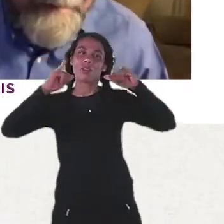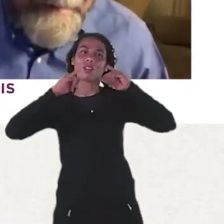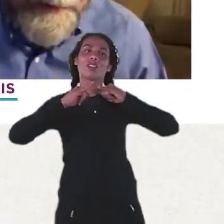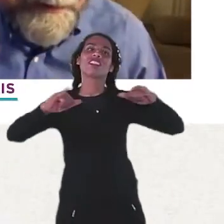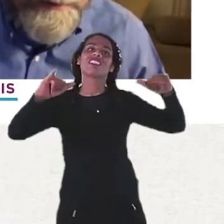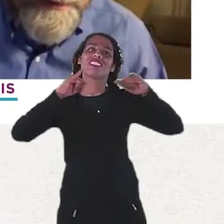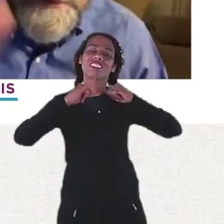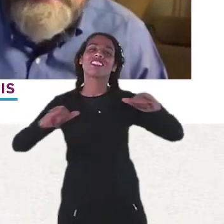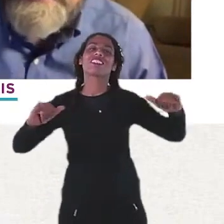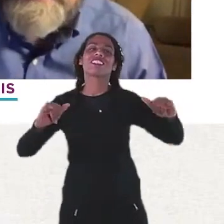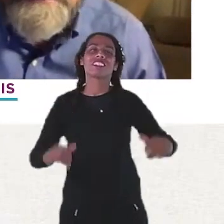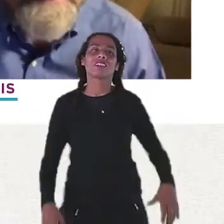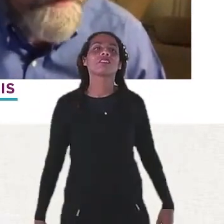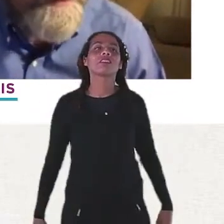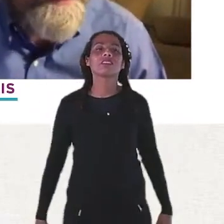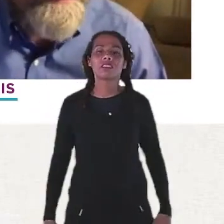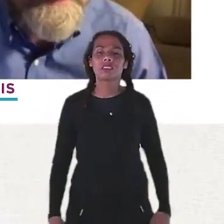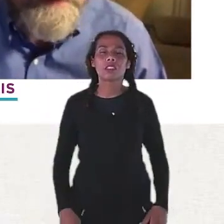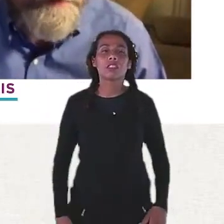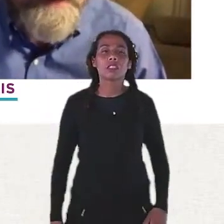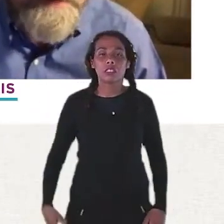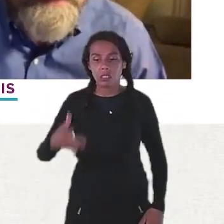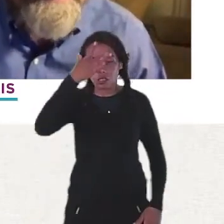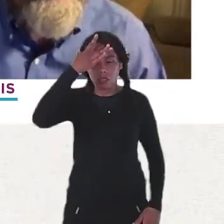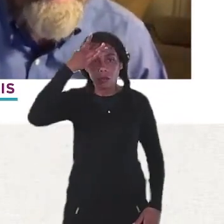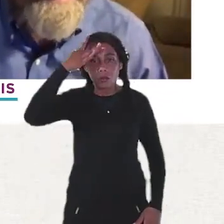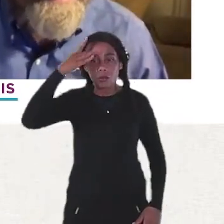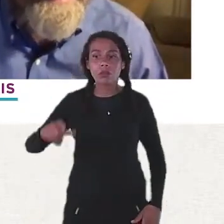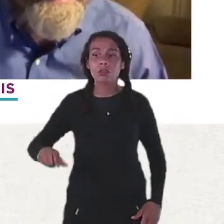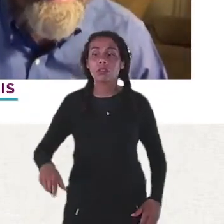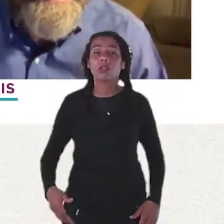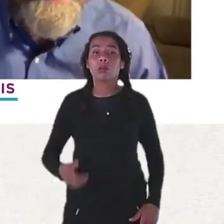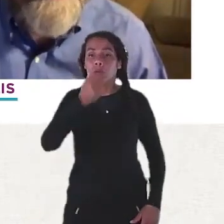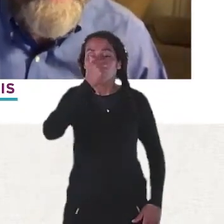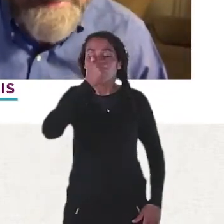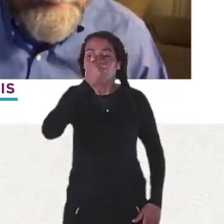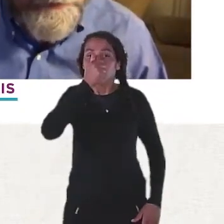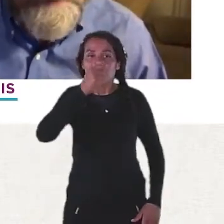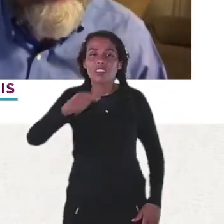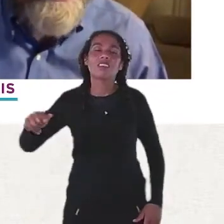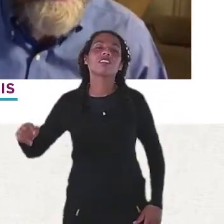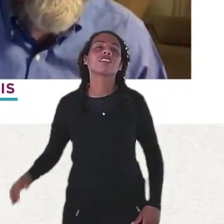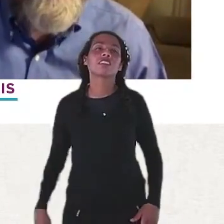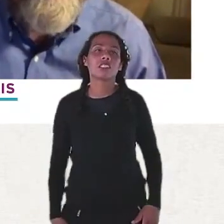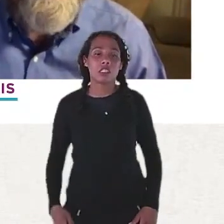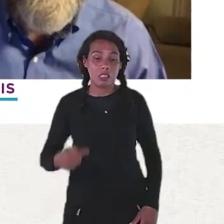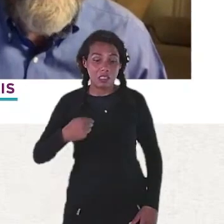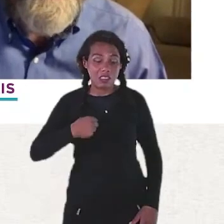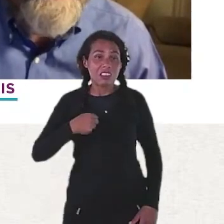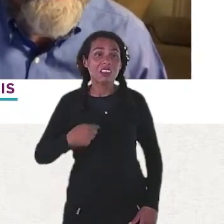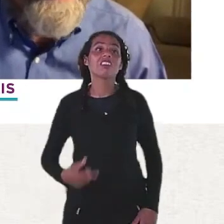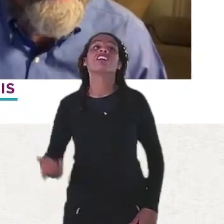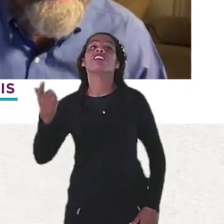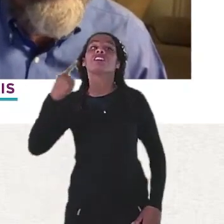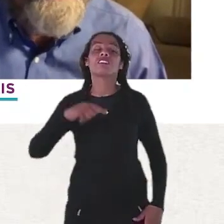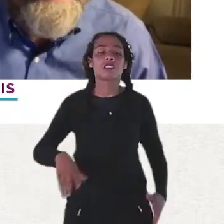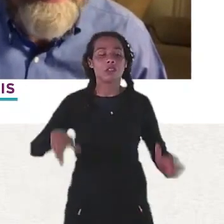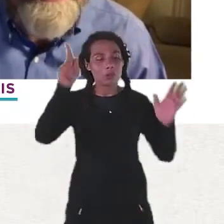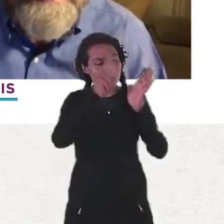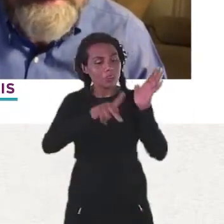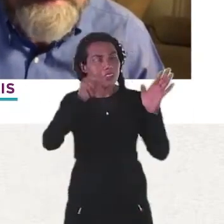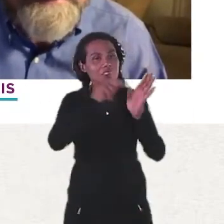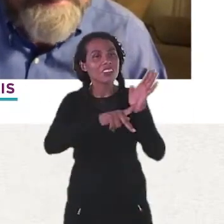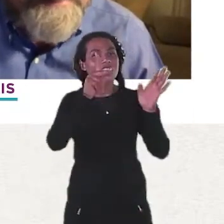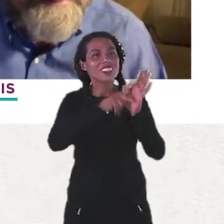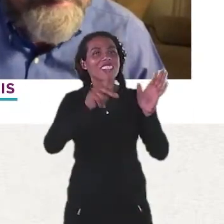para a plateia, cheia de gente lá, em Washington, citou o moço. Eu falei, se o revisor do nosso primeiro projeto está aí na